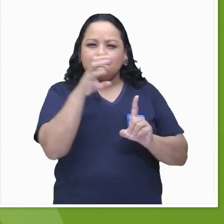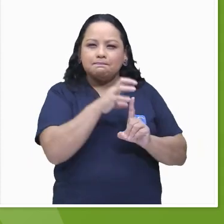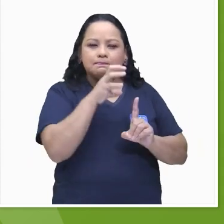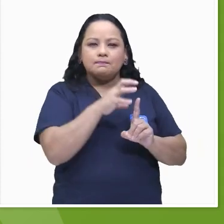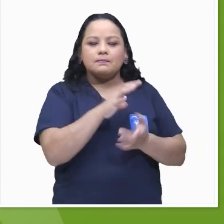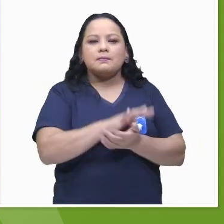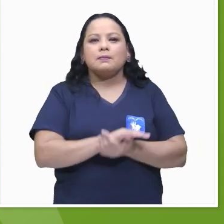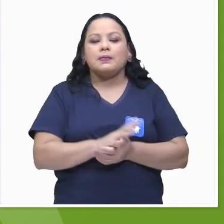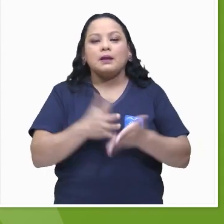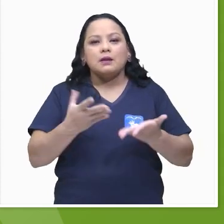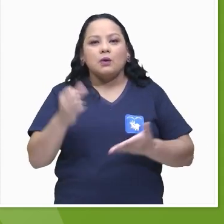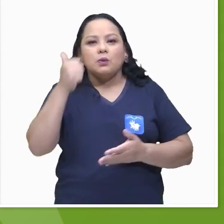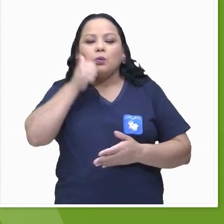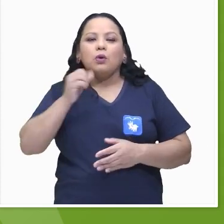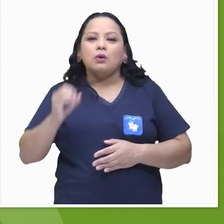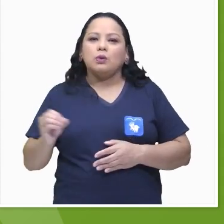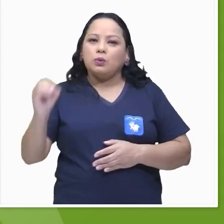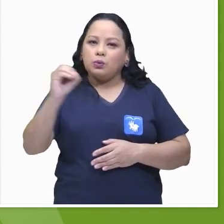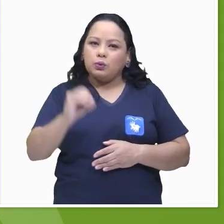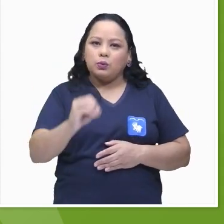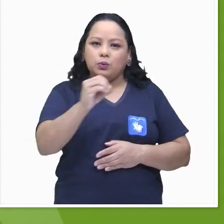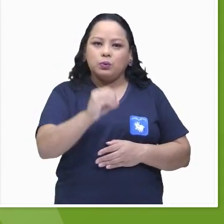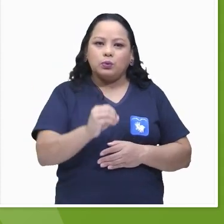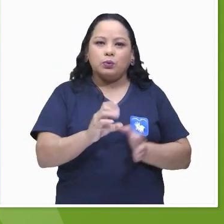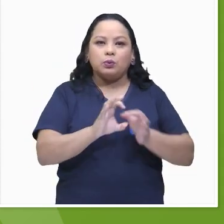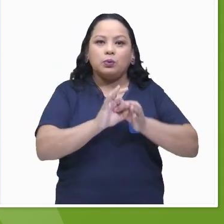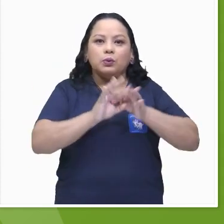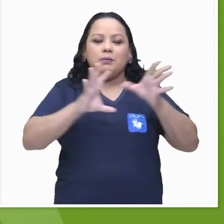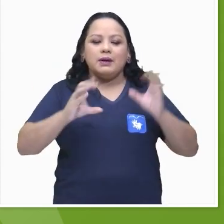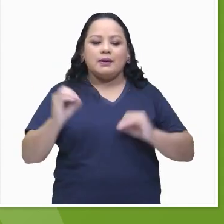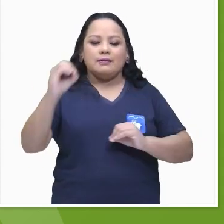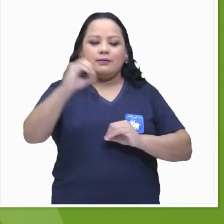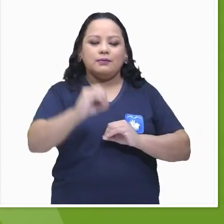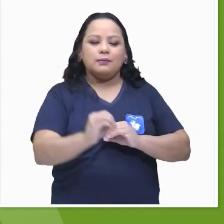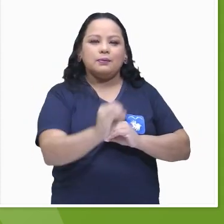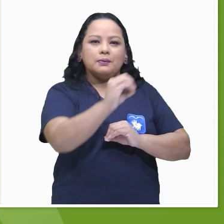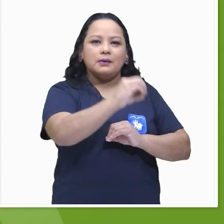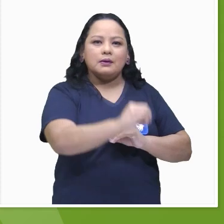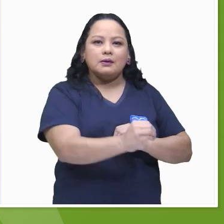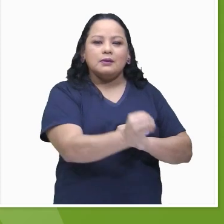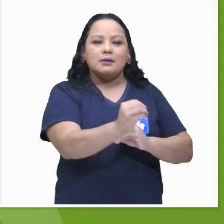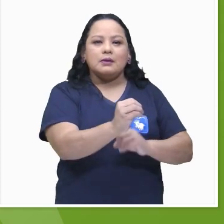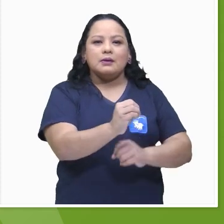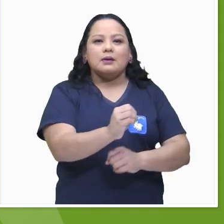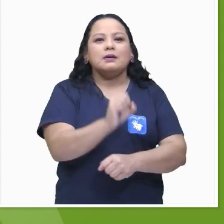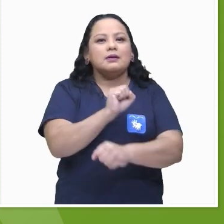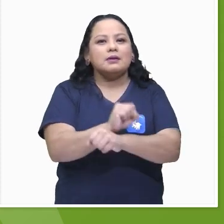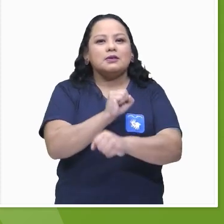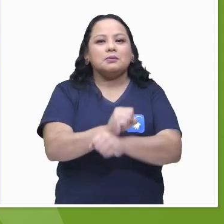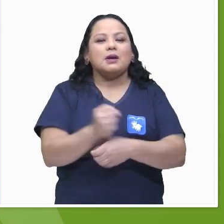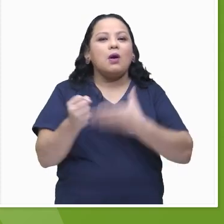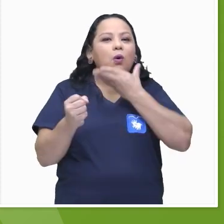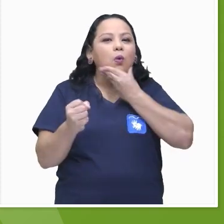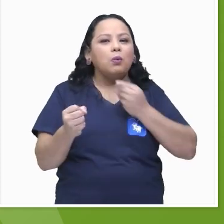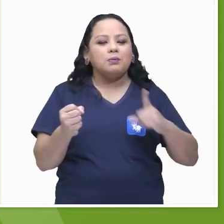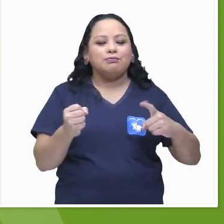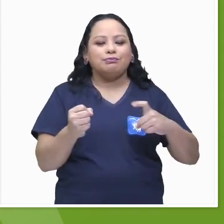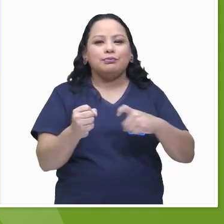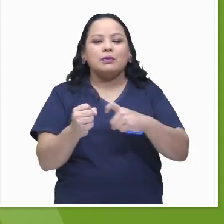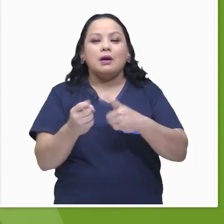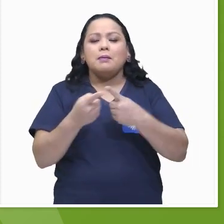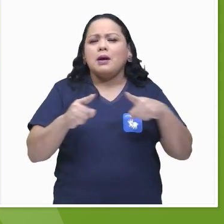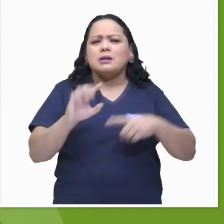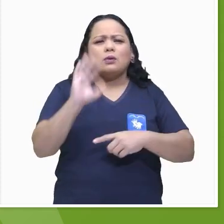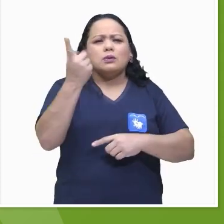e esse ovócito vai e sai de dentro do ovário, e aí fica ali esperando para ser fecundado. Quando isso não